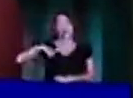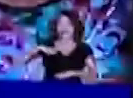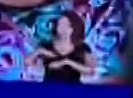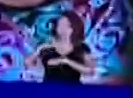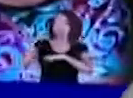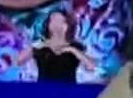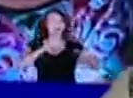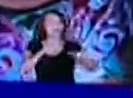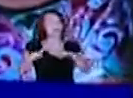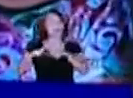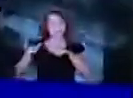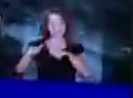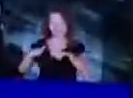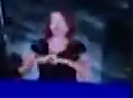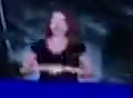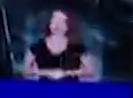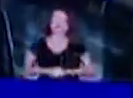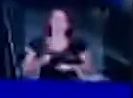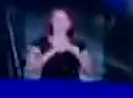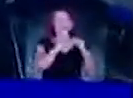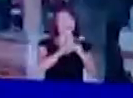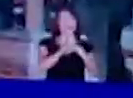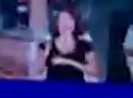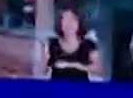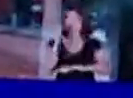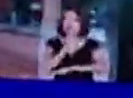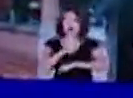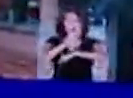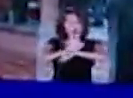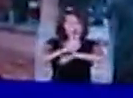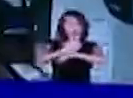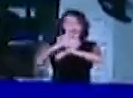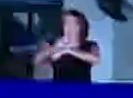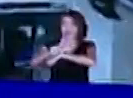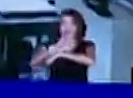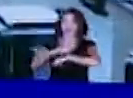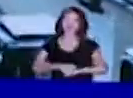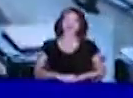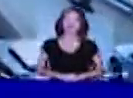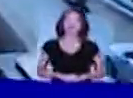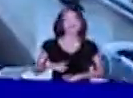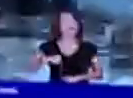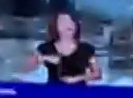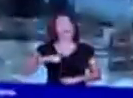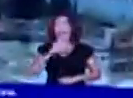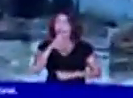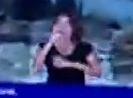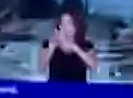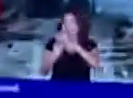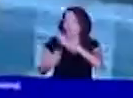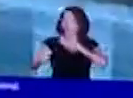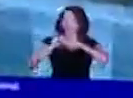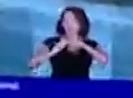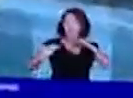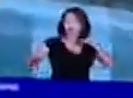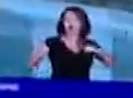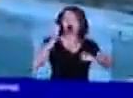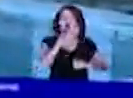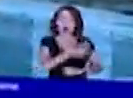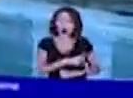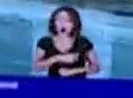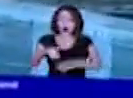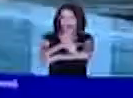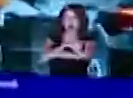fazer um quarto melhor, uma cozinha melhor, uma sala melhor, e não tem dinheiro, o banco também já pode financiar essa tua obra a partir